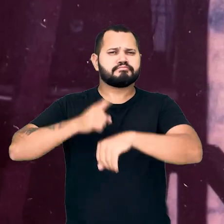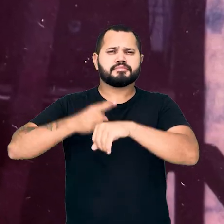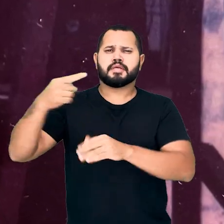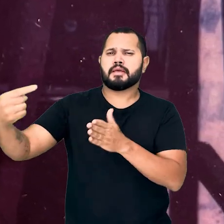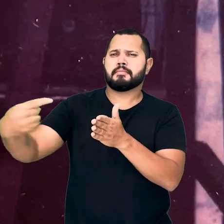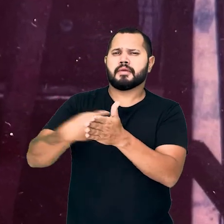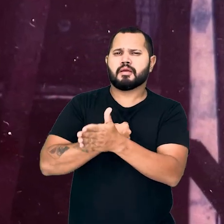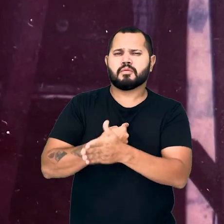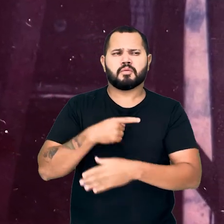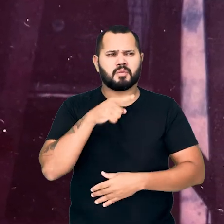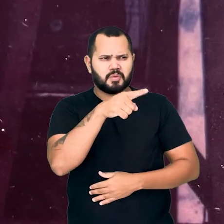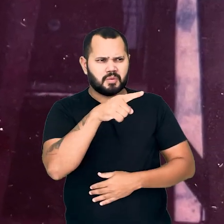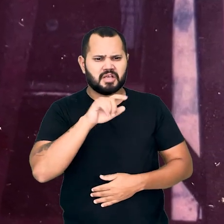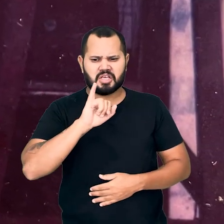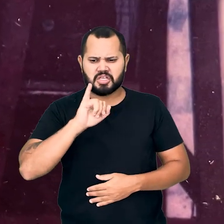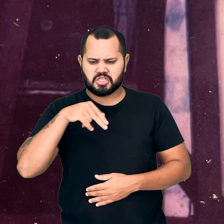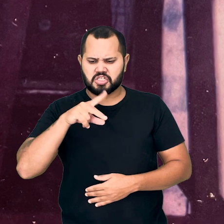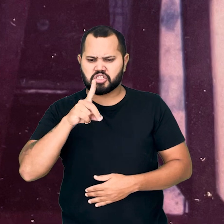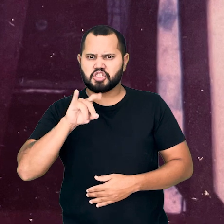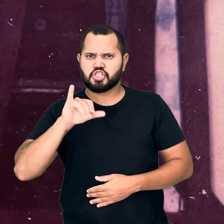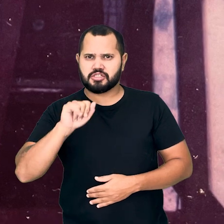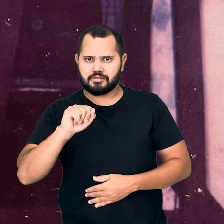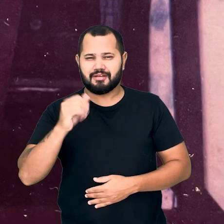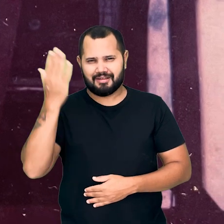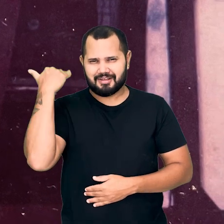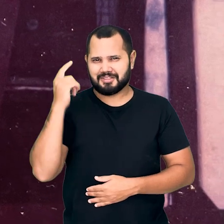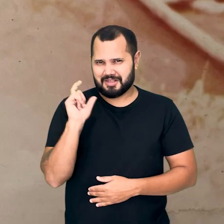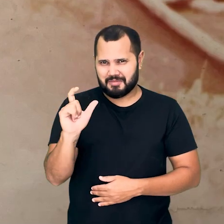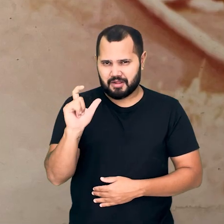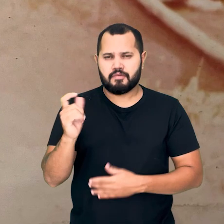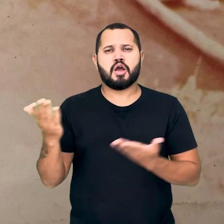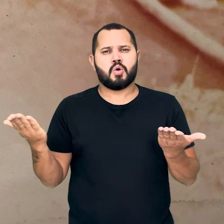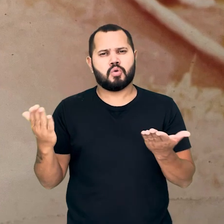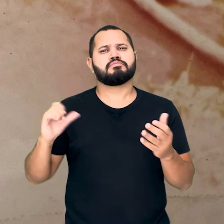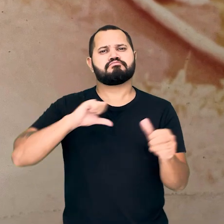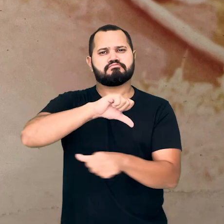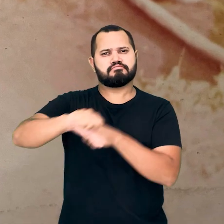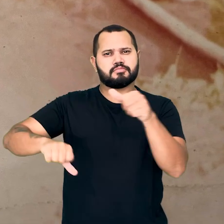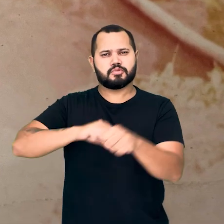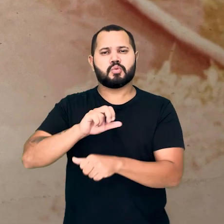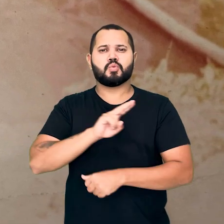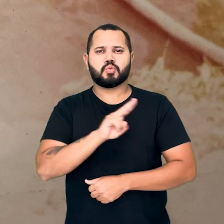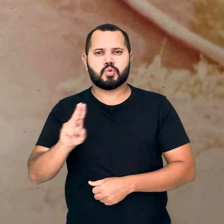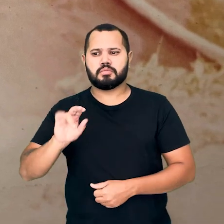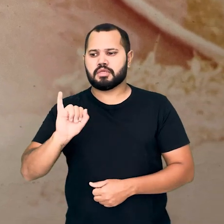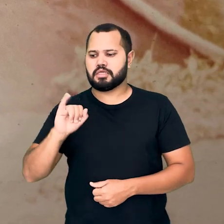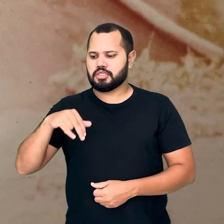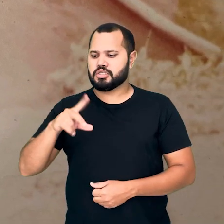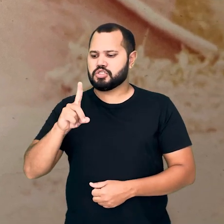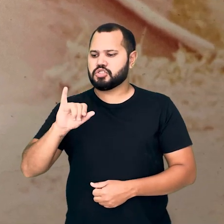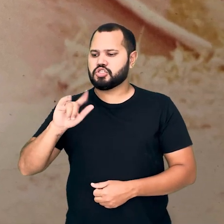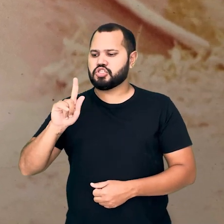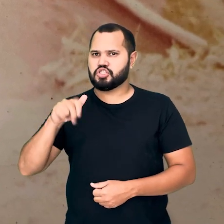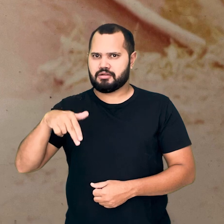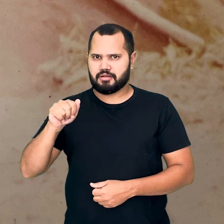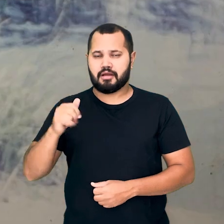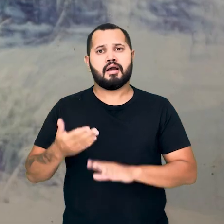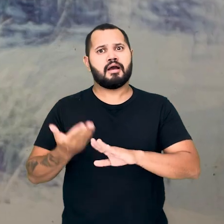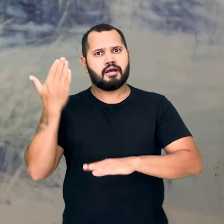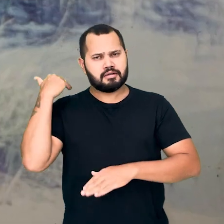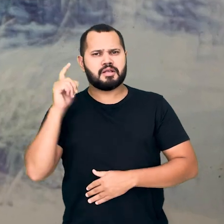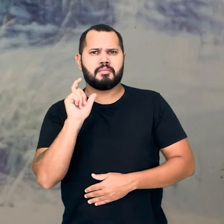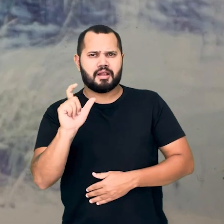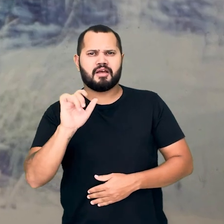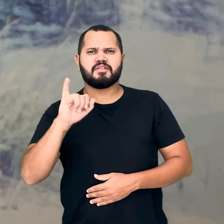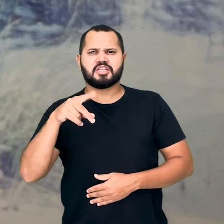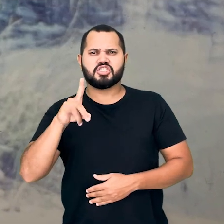a primeira pergunta que todo mundo faz: você é índia? Porque na época eles falavam índia, né? Hoje a gente já usa a expressão indígena, mas na época eles falavam: você